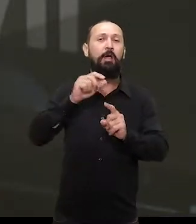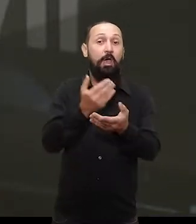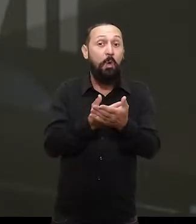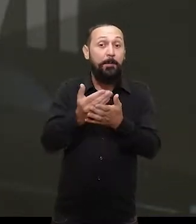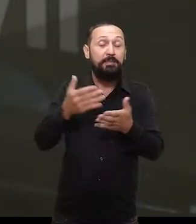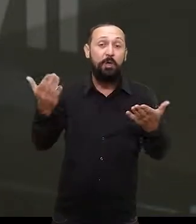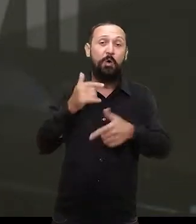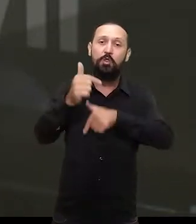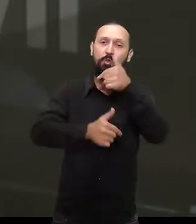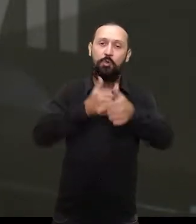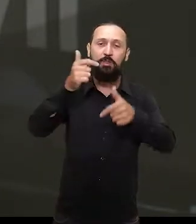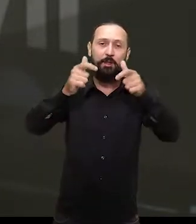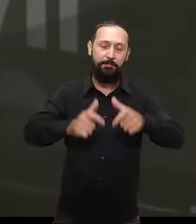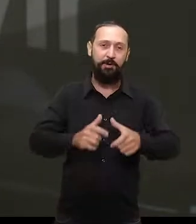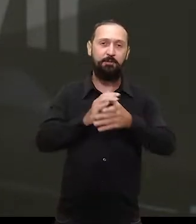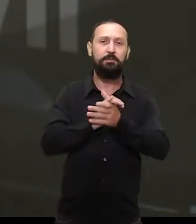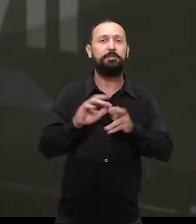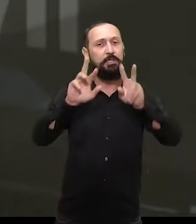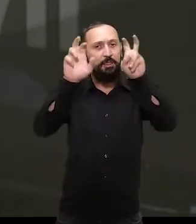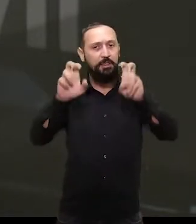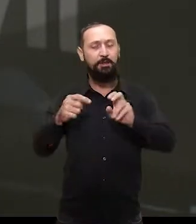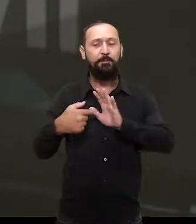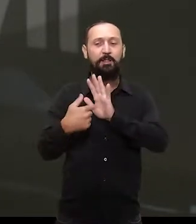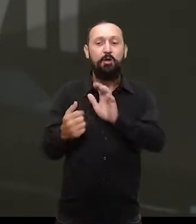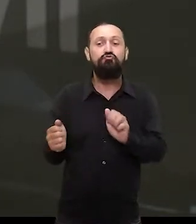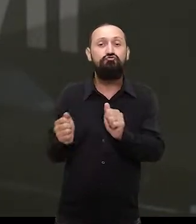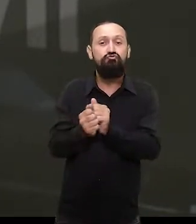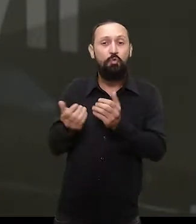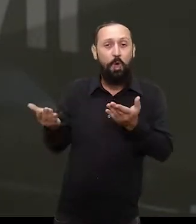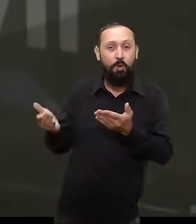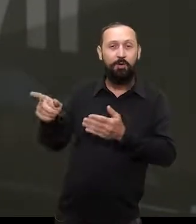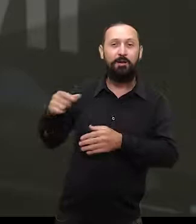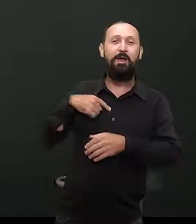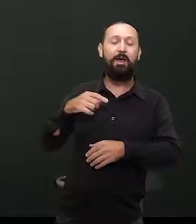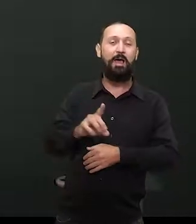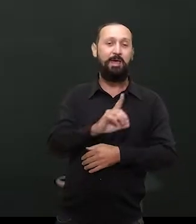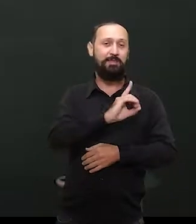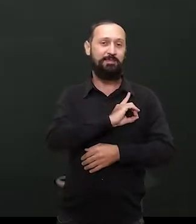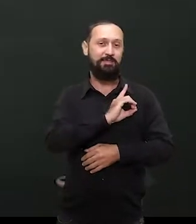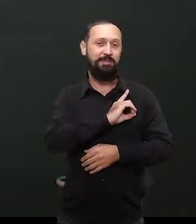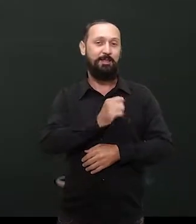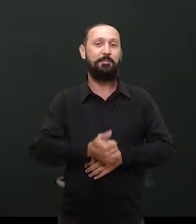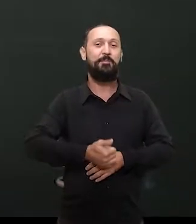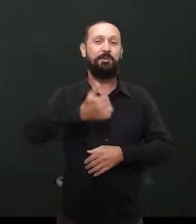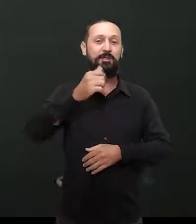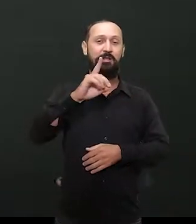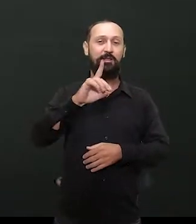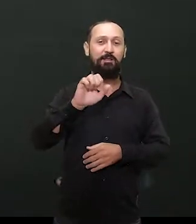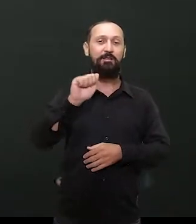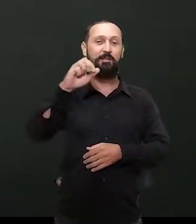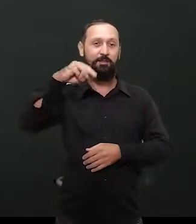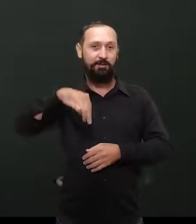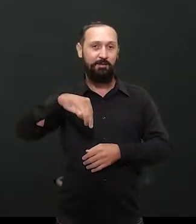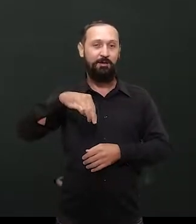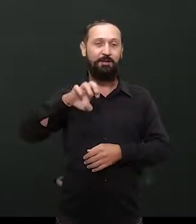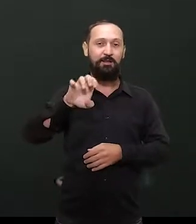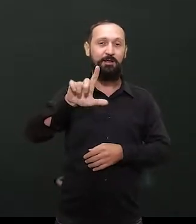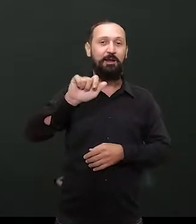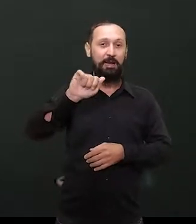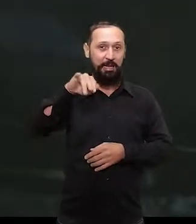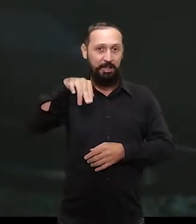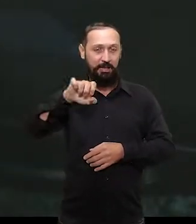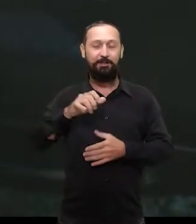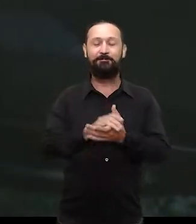e para falar mais sobre esses temas está conosco no estúdio a delegada titular da deam a doutora Elaine